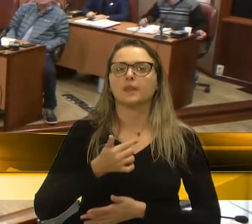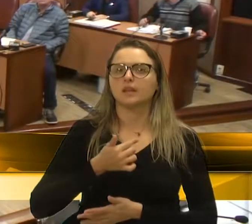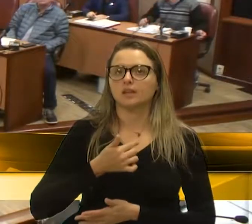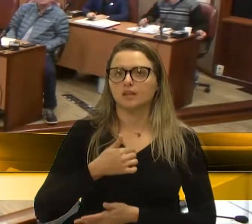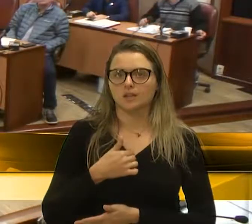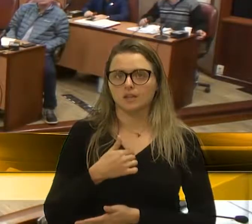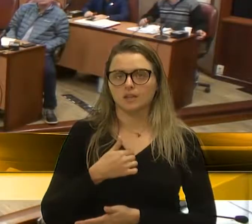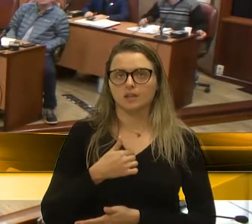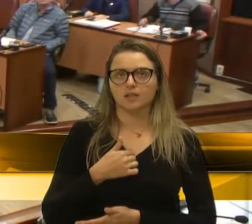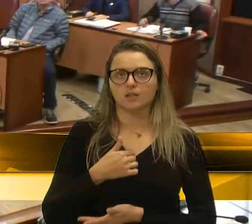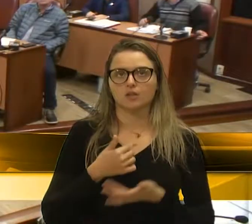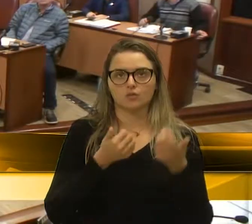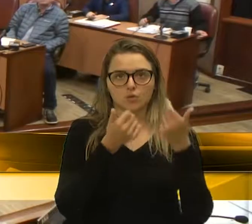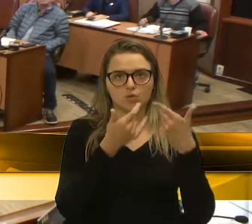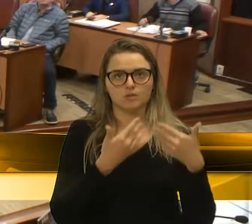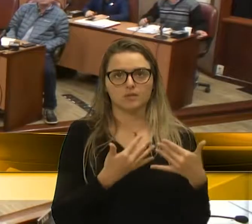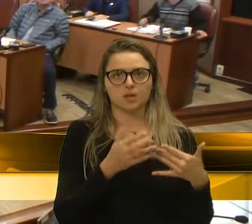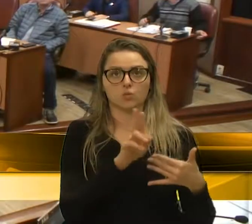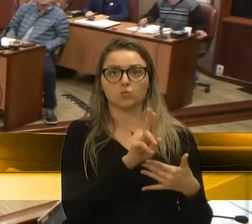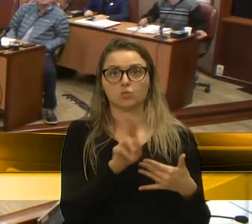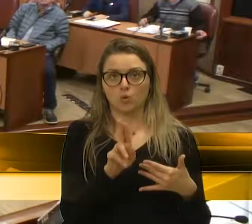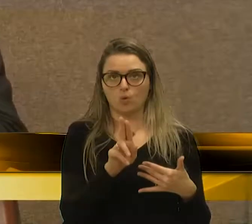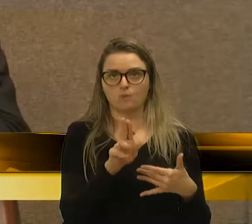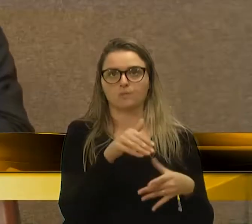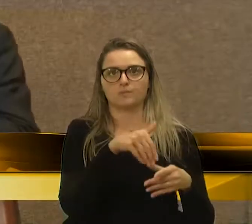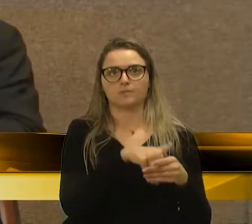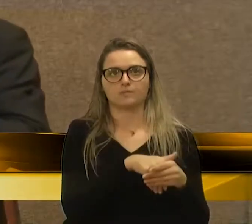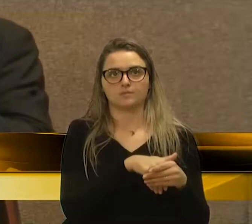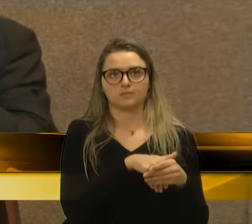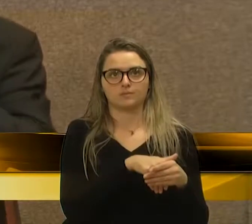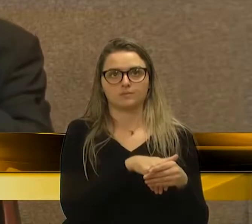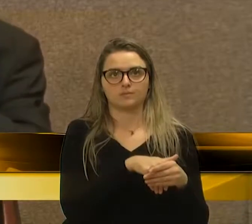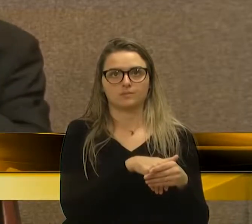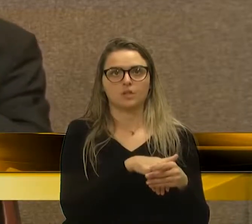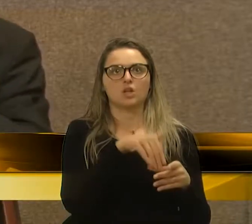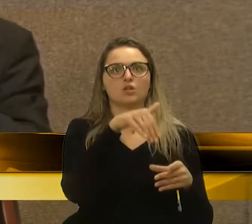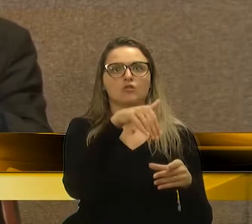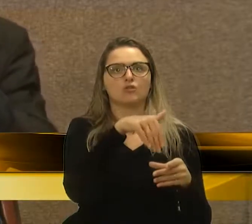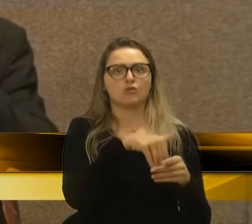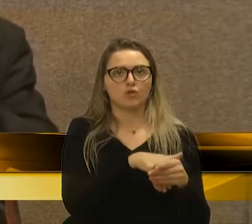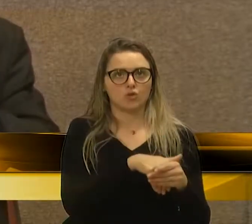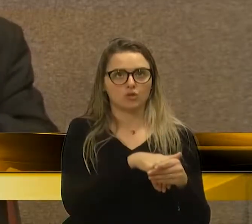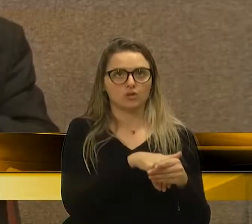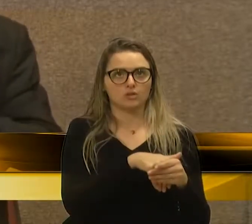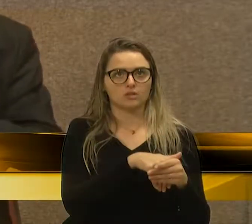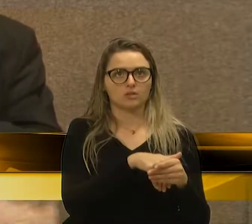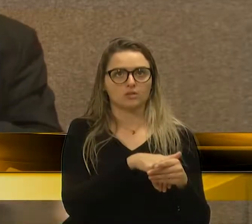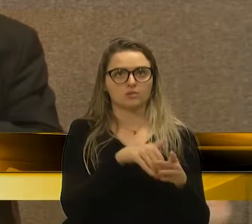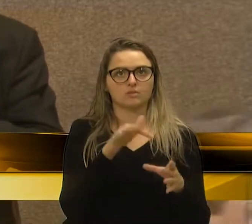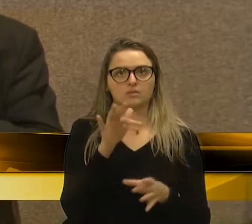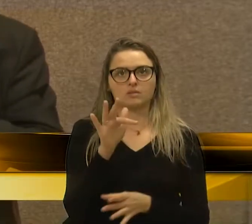colocar um nome nessa votação. Votação Frankenstein.